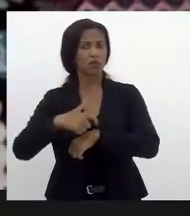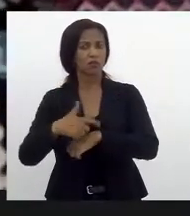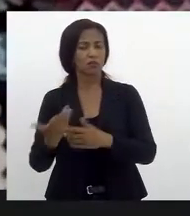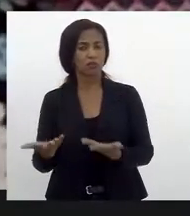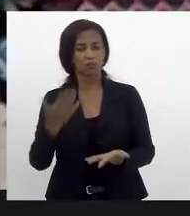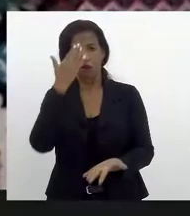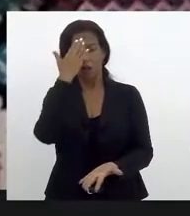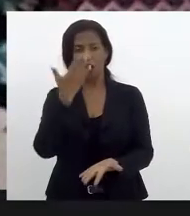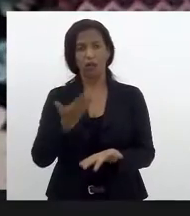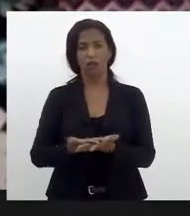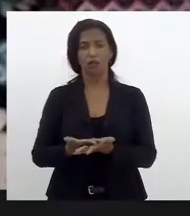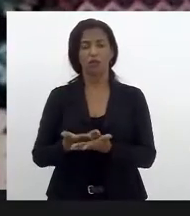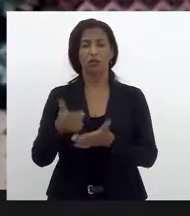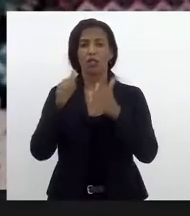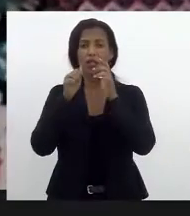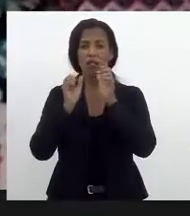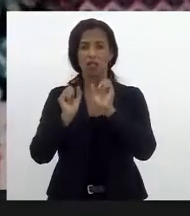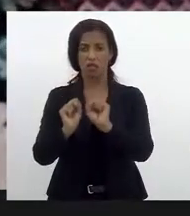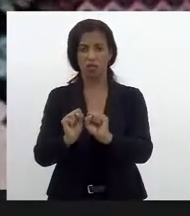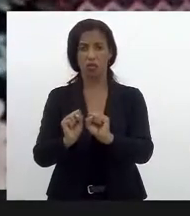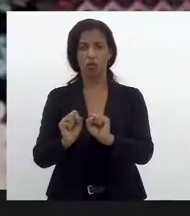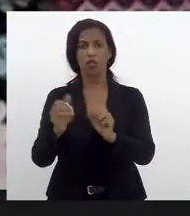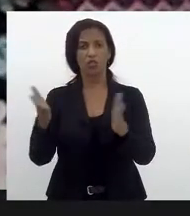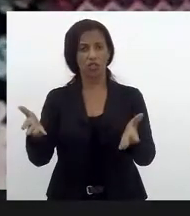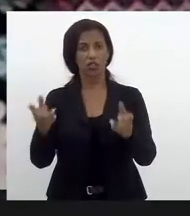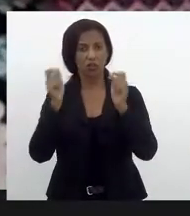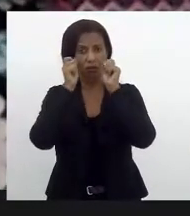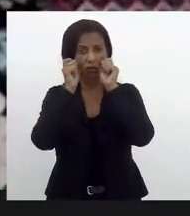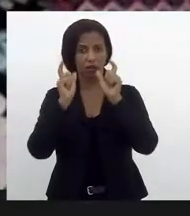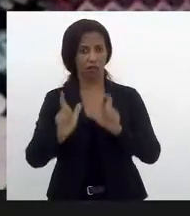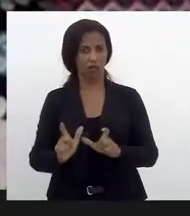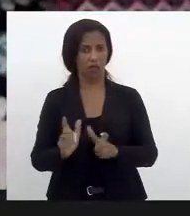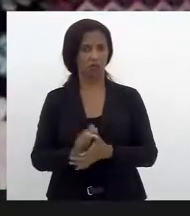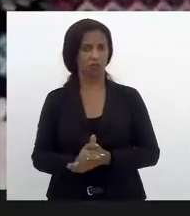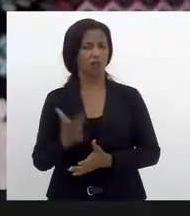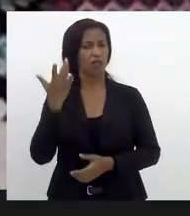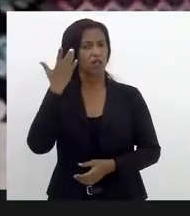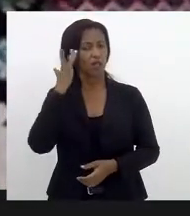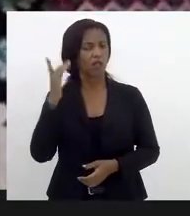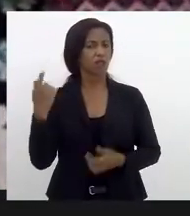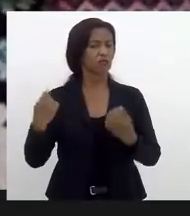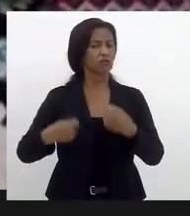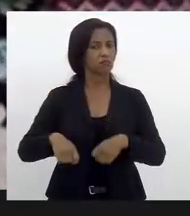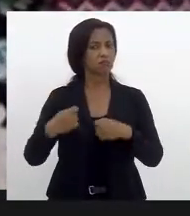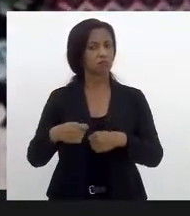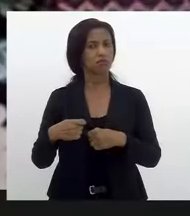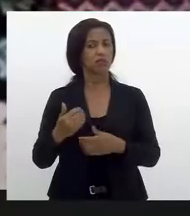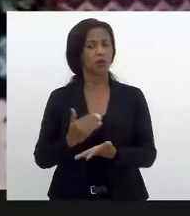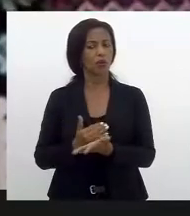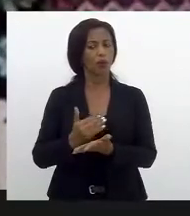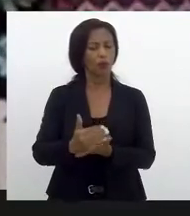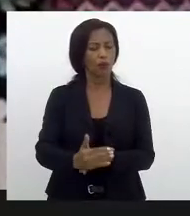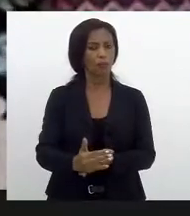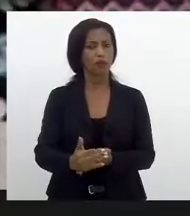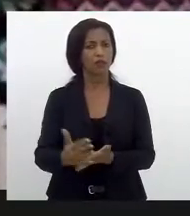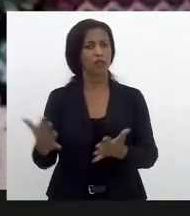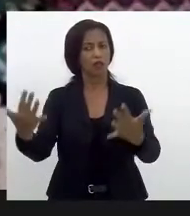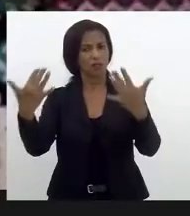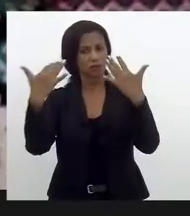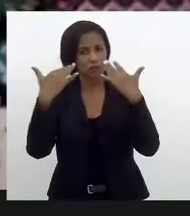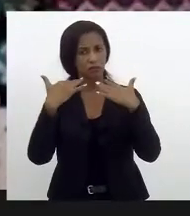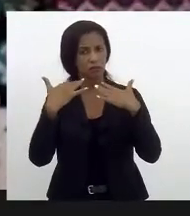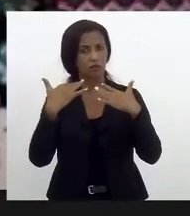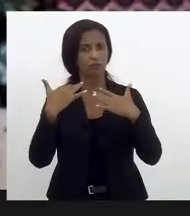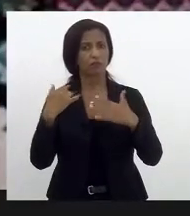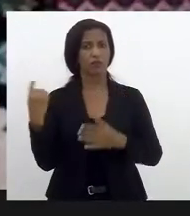mas acredito que as suas assessorias estão atentas. E acho que a gente precisa começar a chamar a